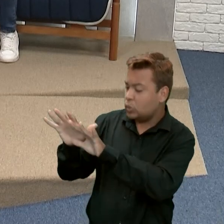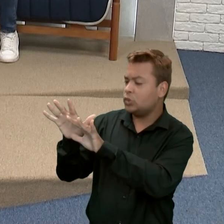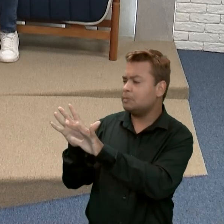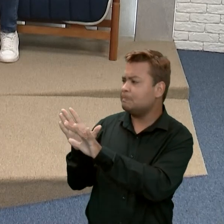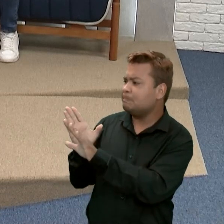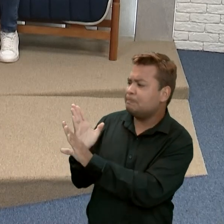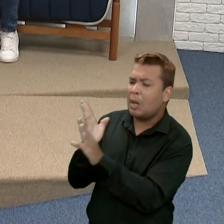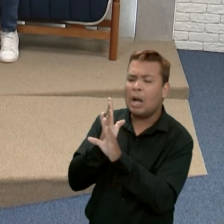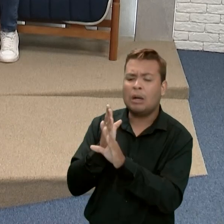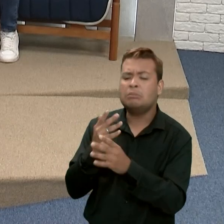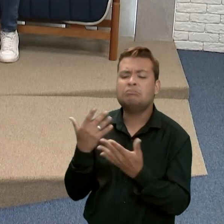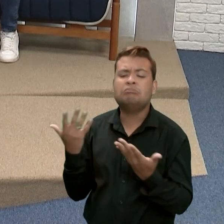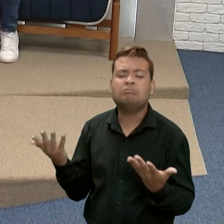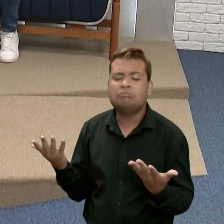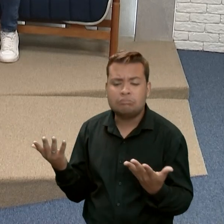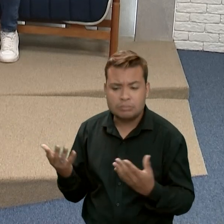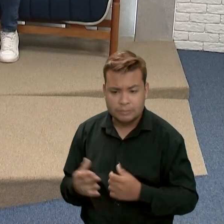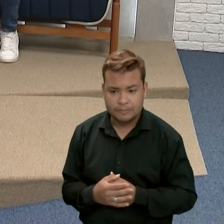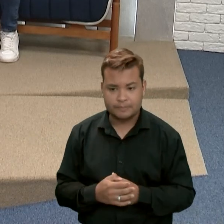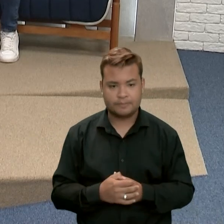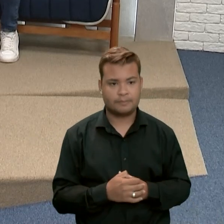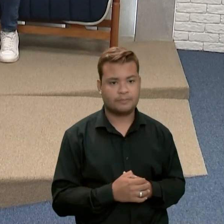isso? Então, a gente